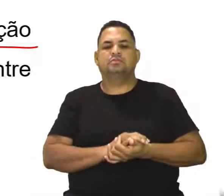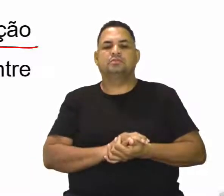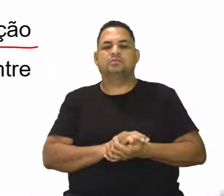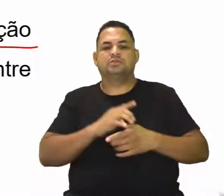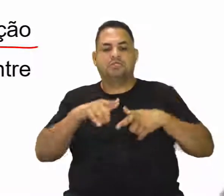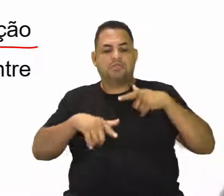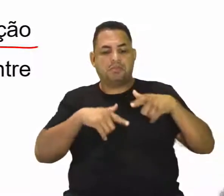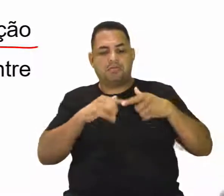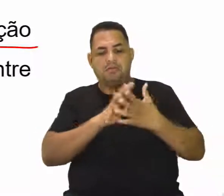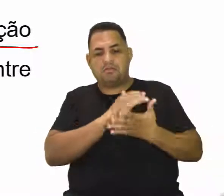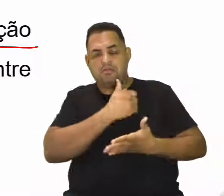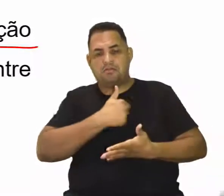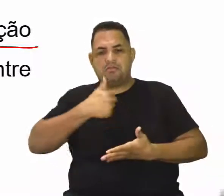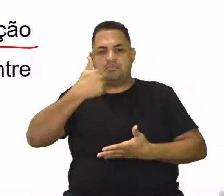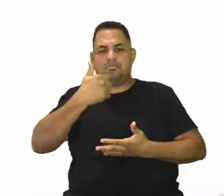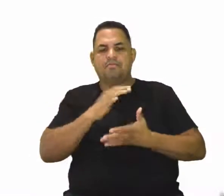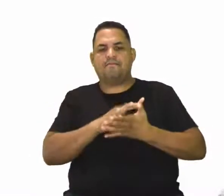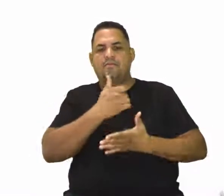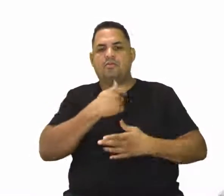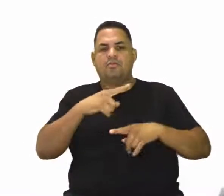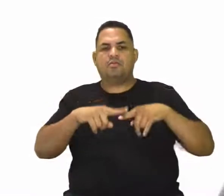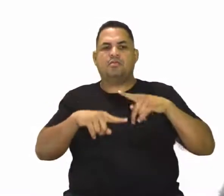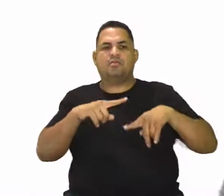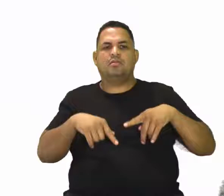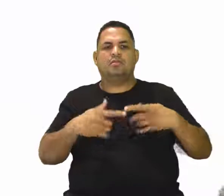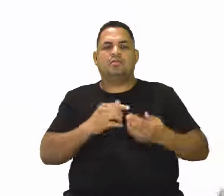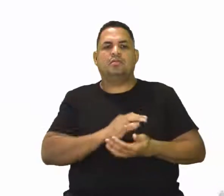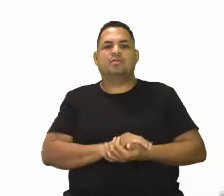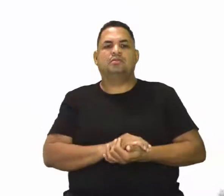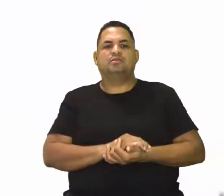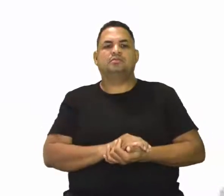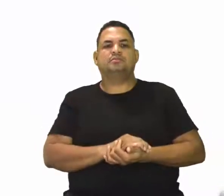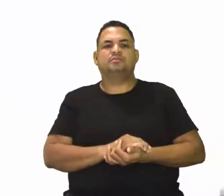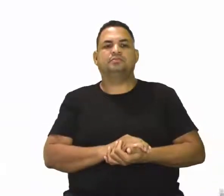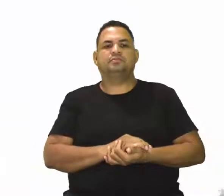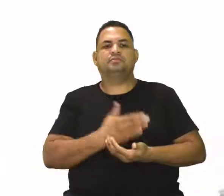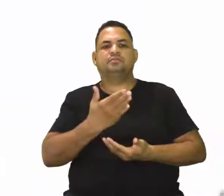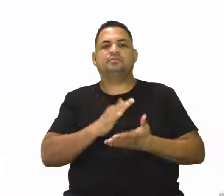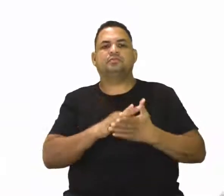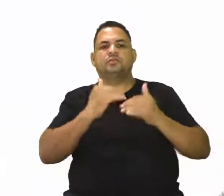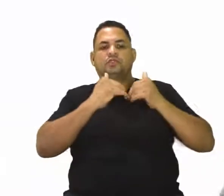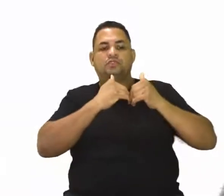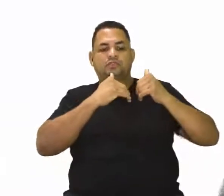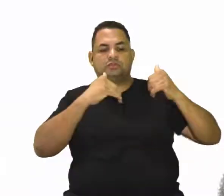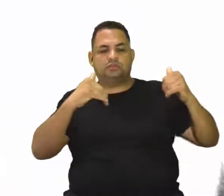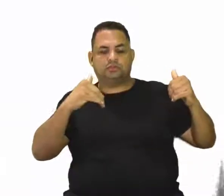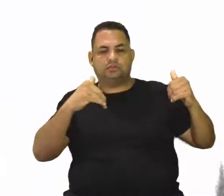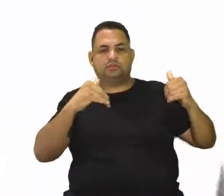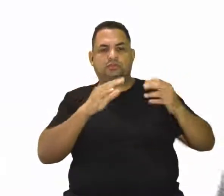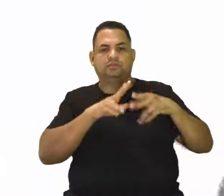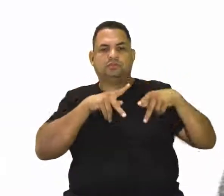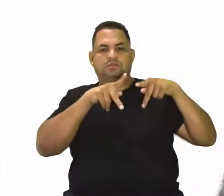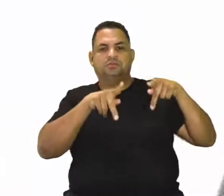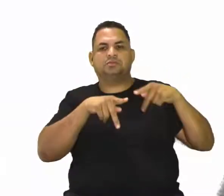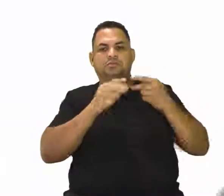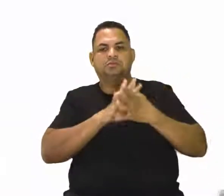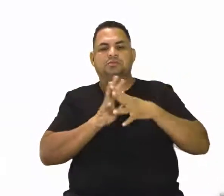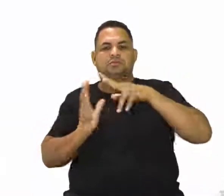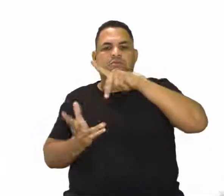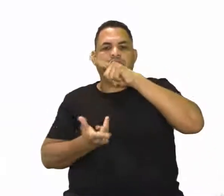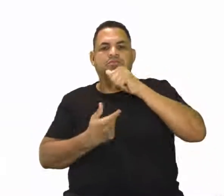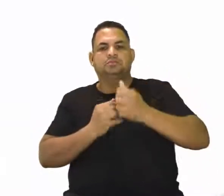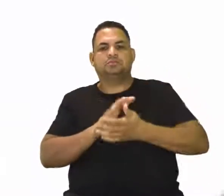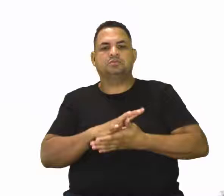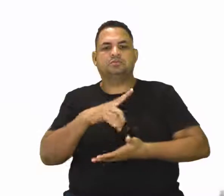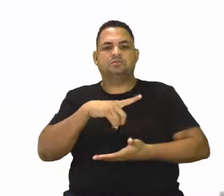si. É o melhor produto. O abismo que separam povos do mundo. Nós